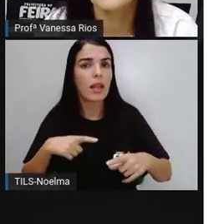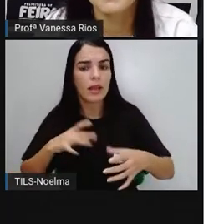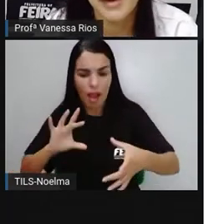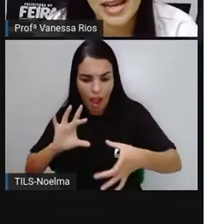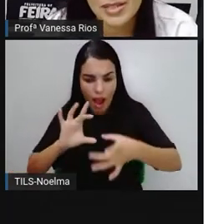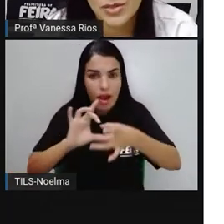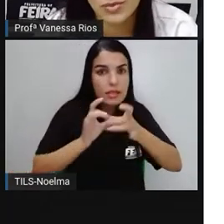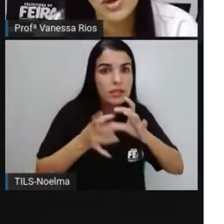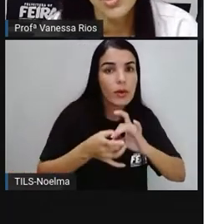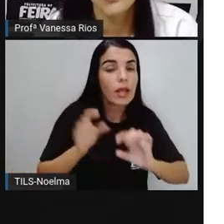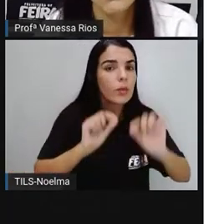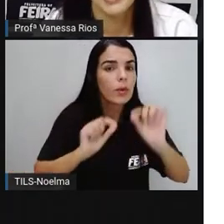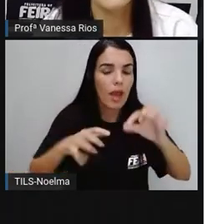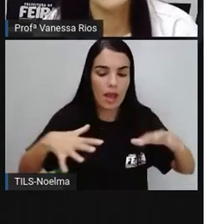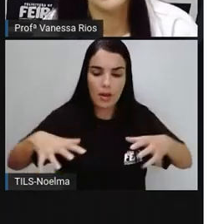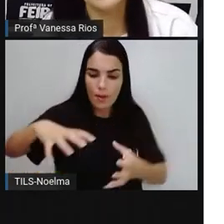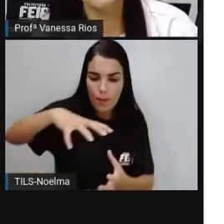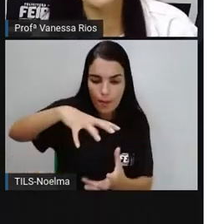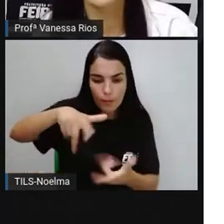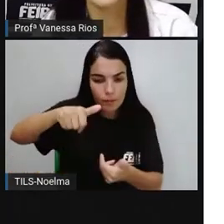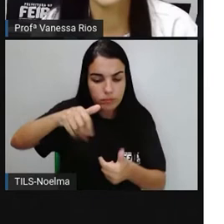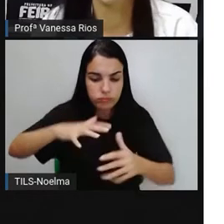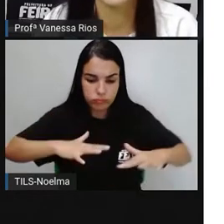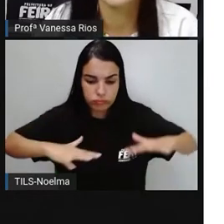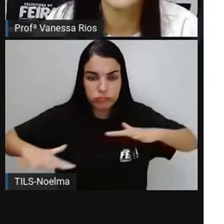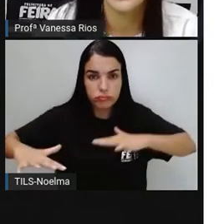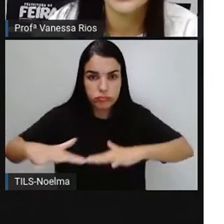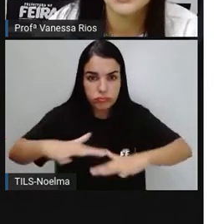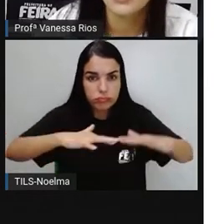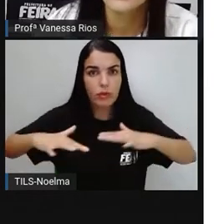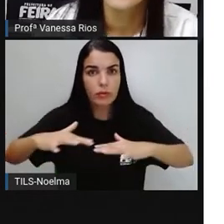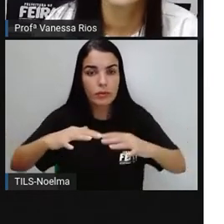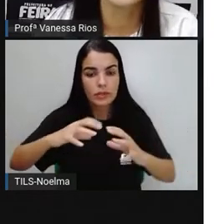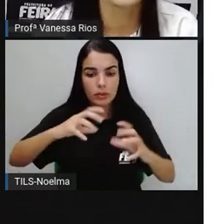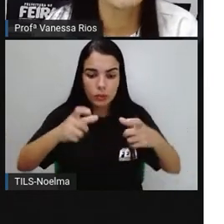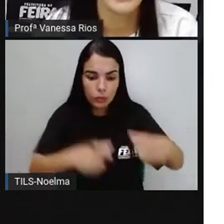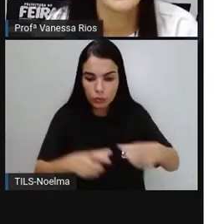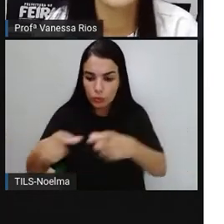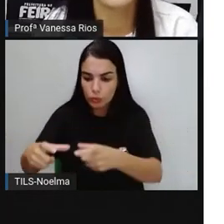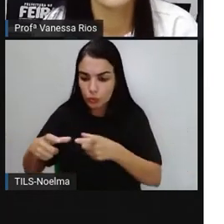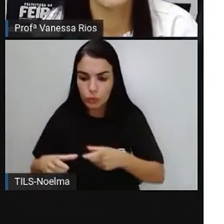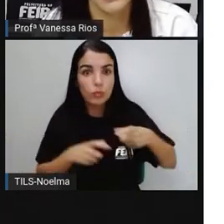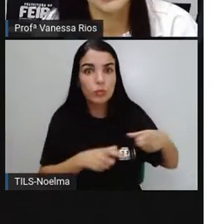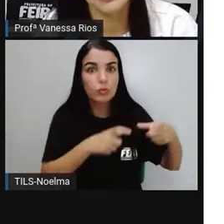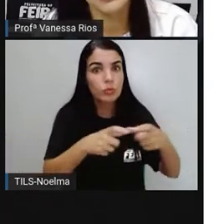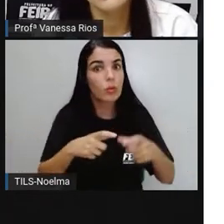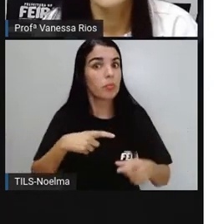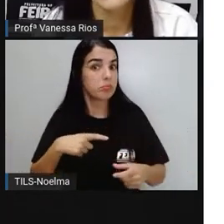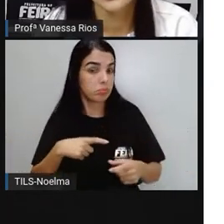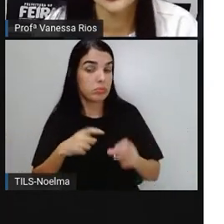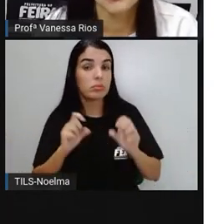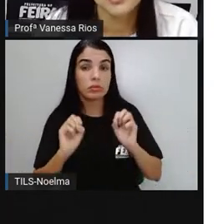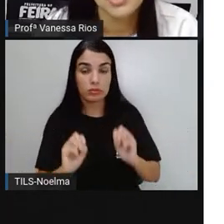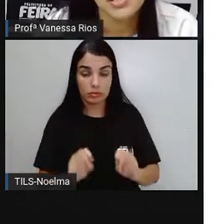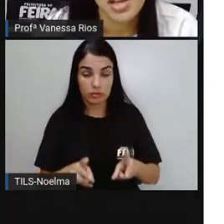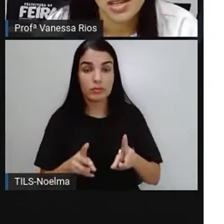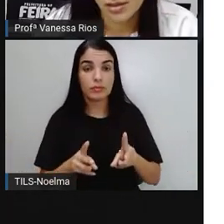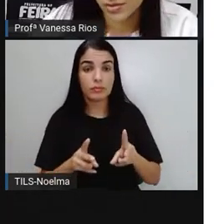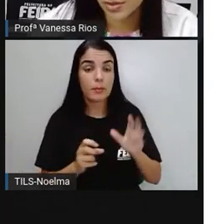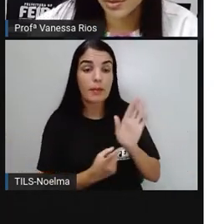ao espaço. O mapa é uma representação dos vários espaços que